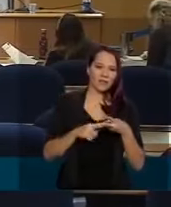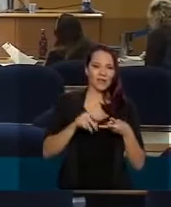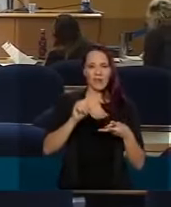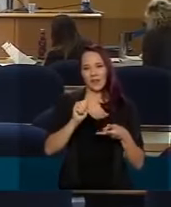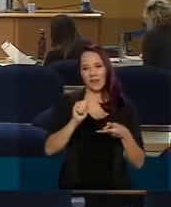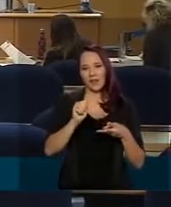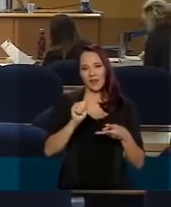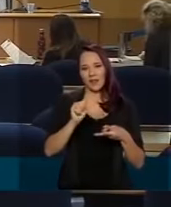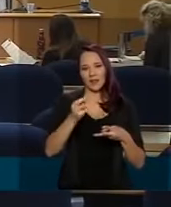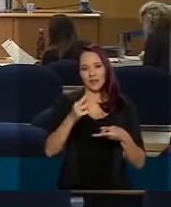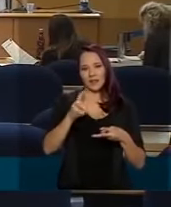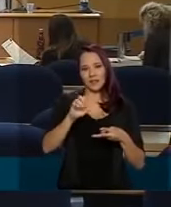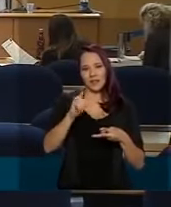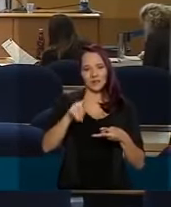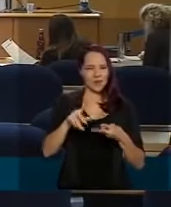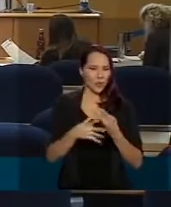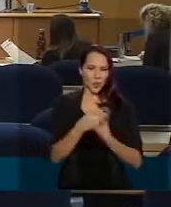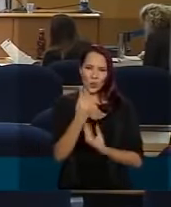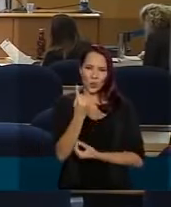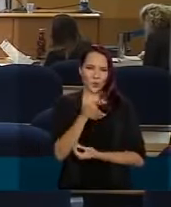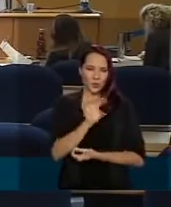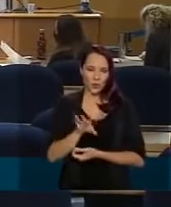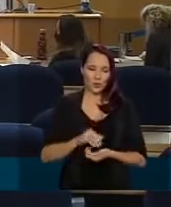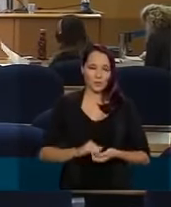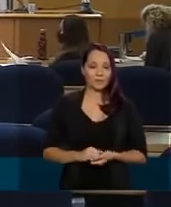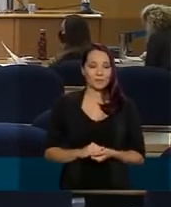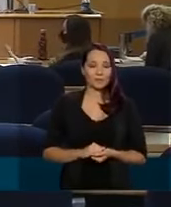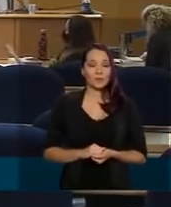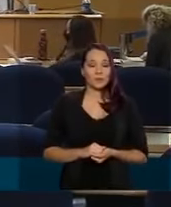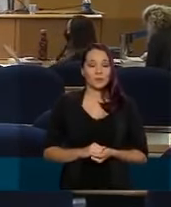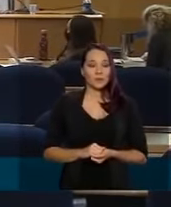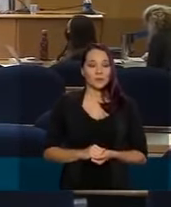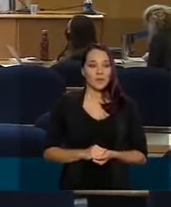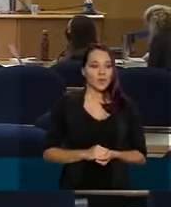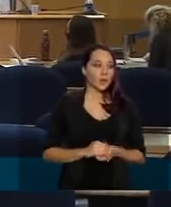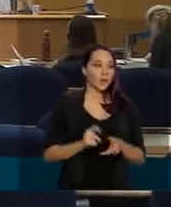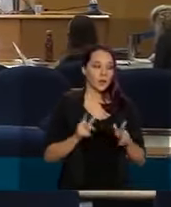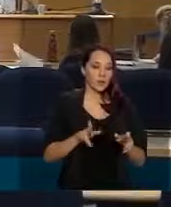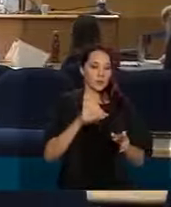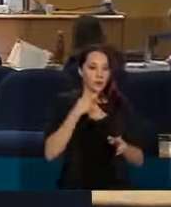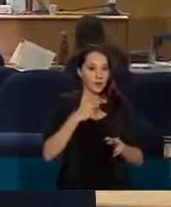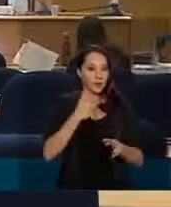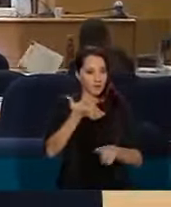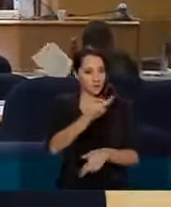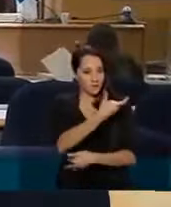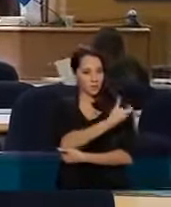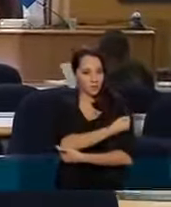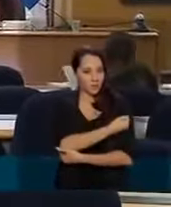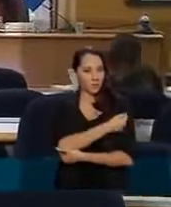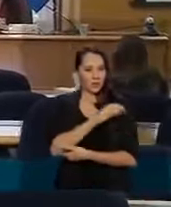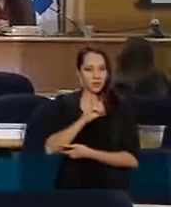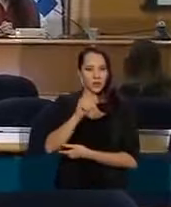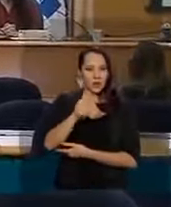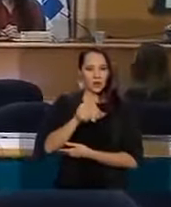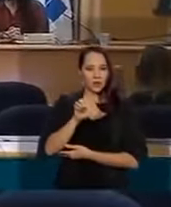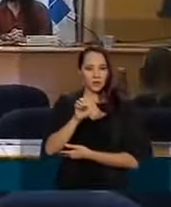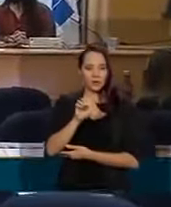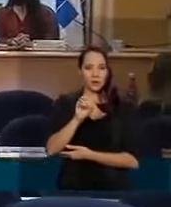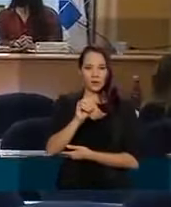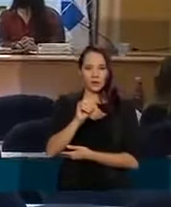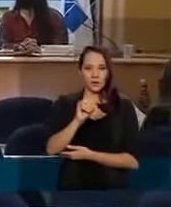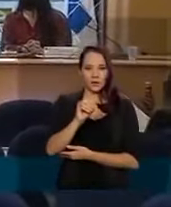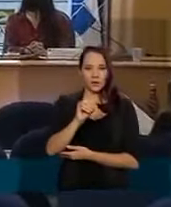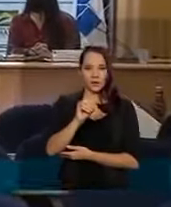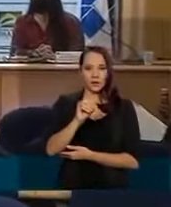mesmo, né? Veja bem, o Brasil... Como nós falamos, né, a vacina de Oxford ela está em fase